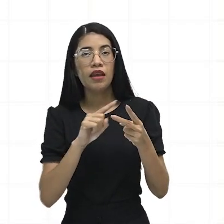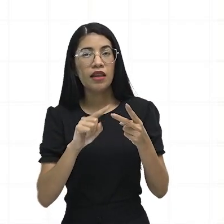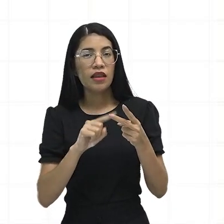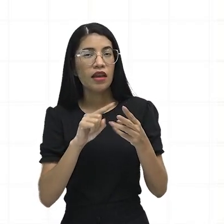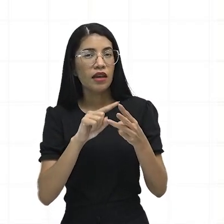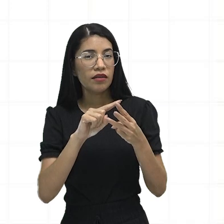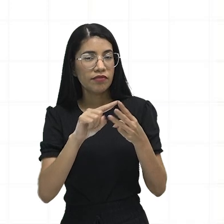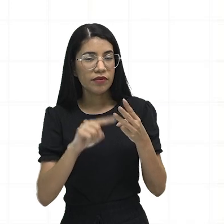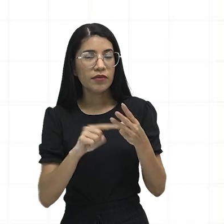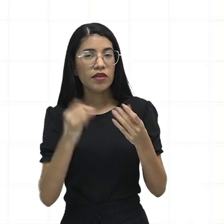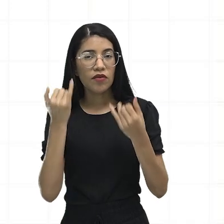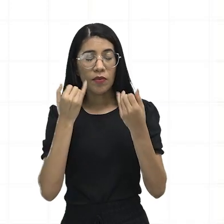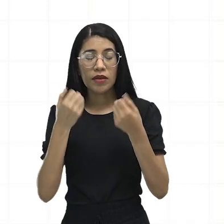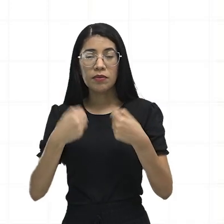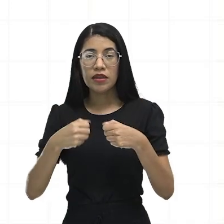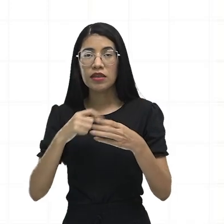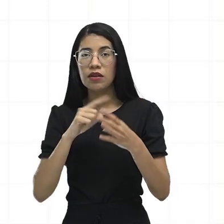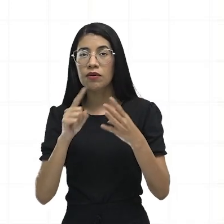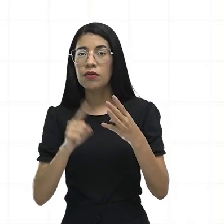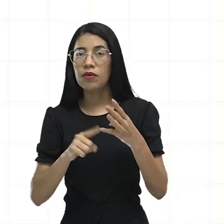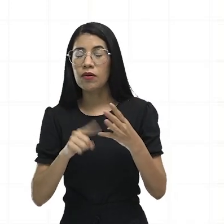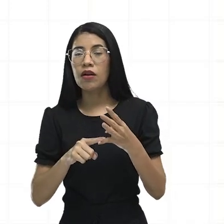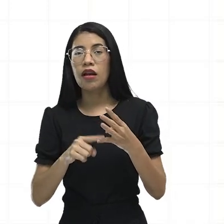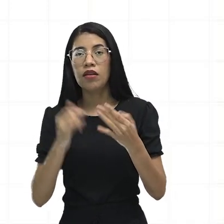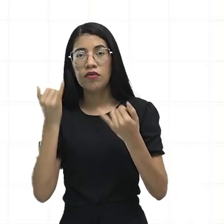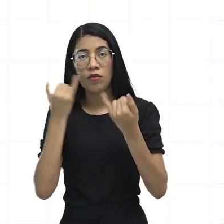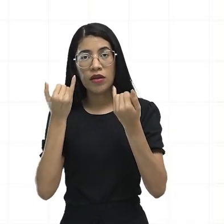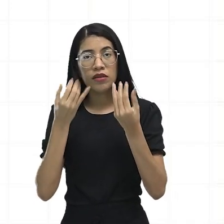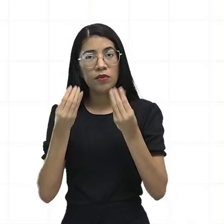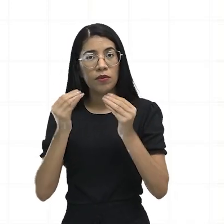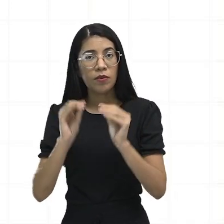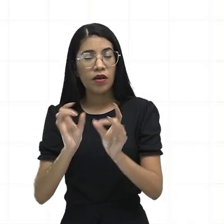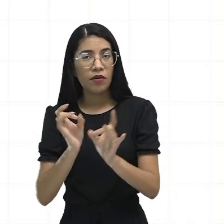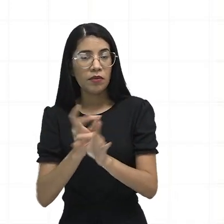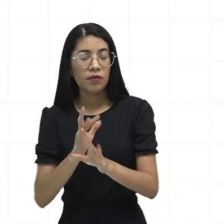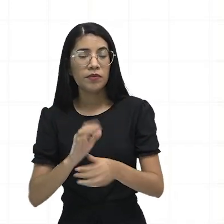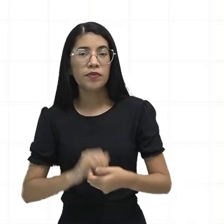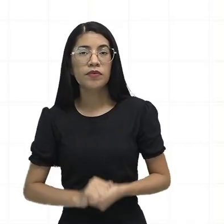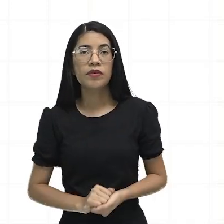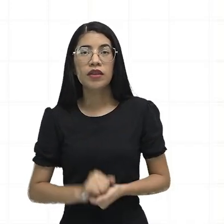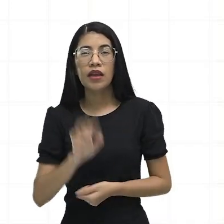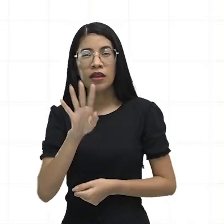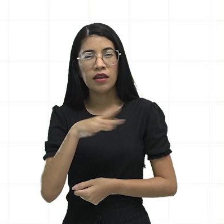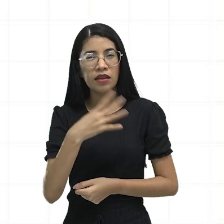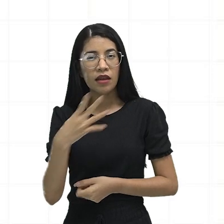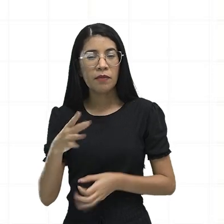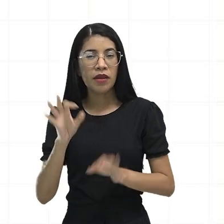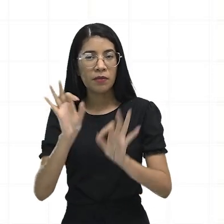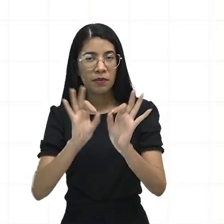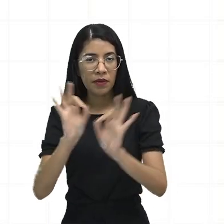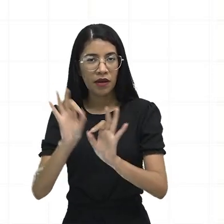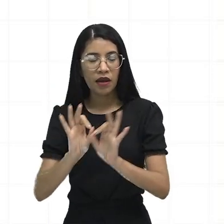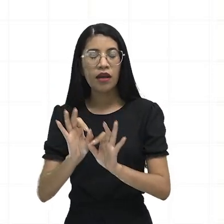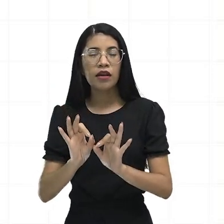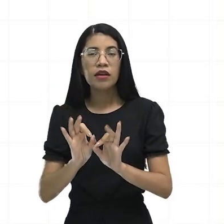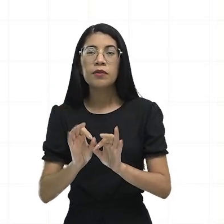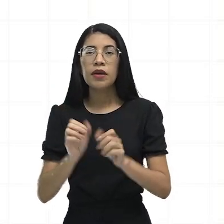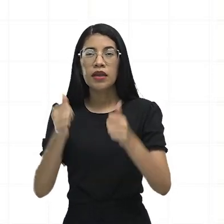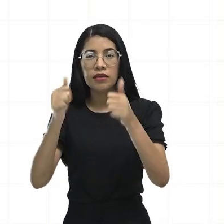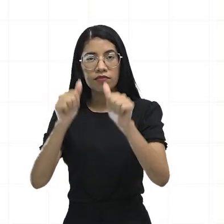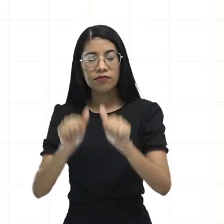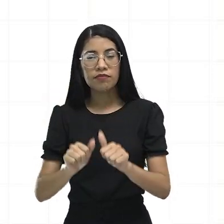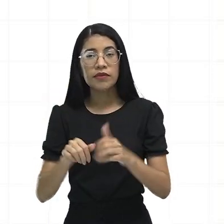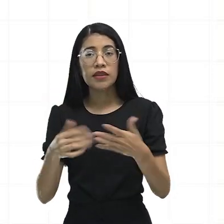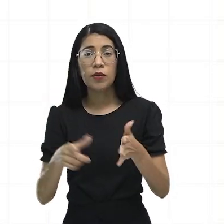essa outra. Eu preciso encontrar a 4ª informação. E aí eu vou trazer aqui a tabela para a gente analisar. Veja, eram